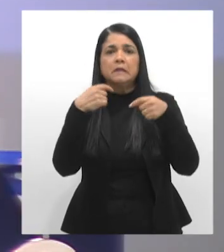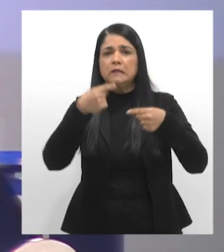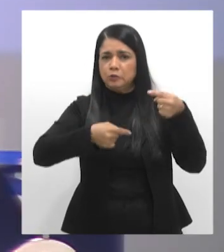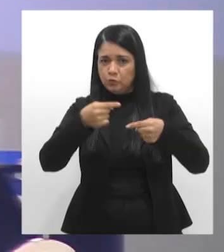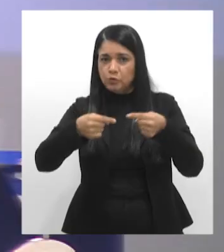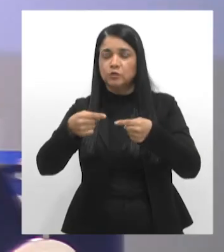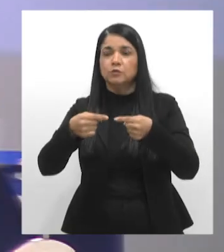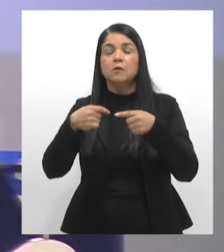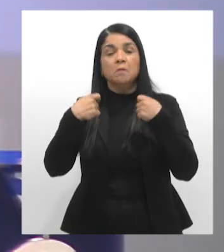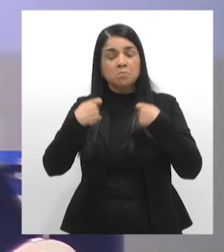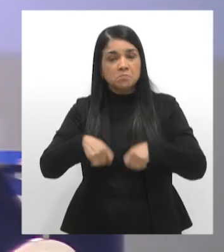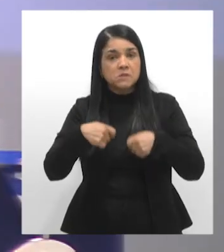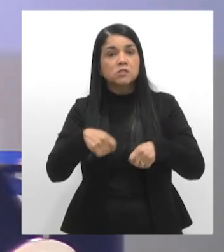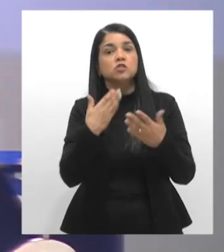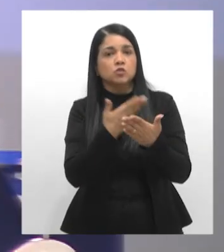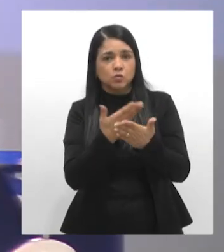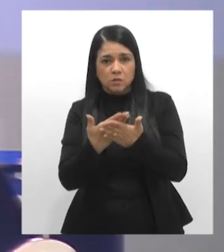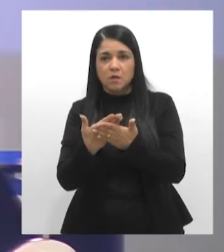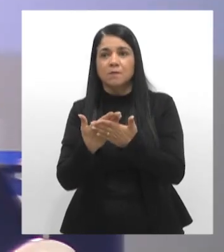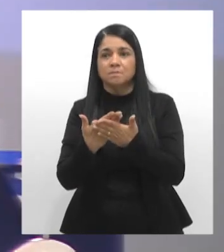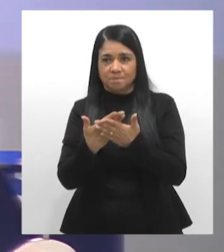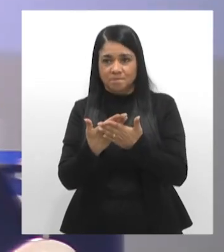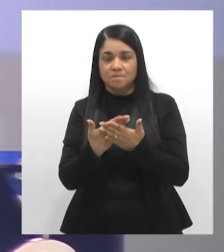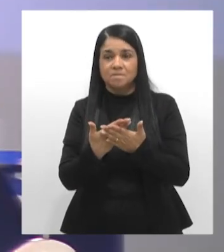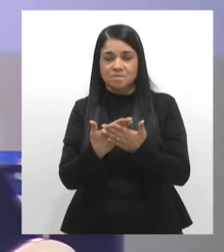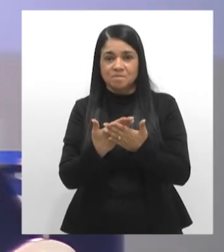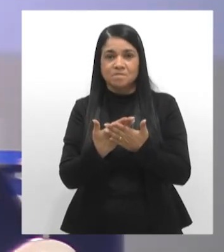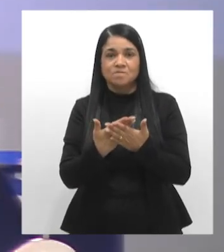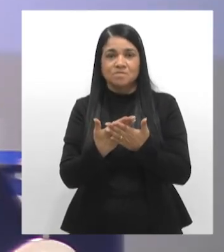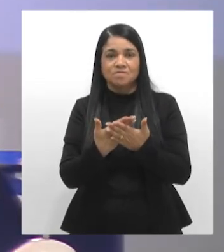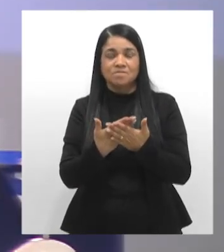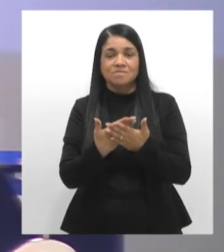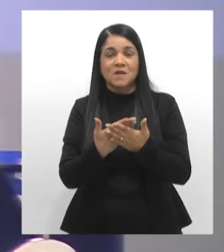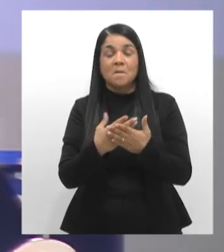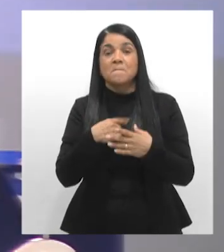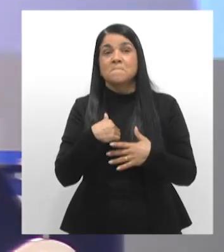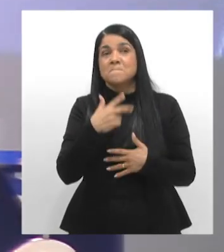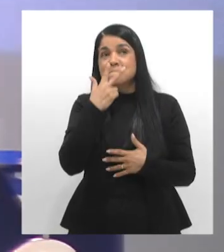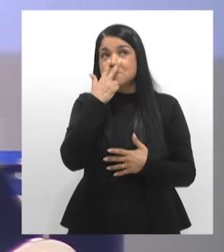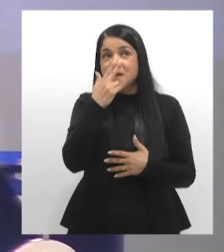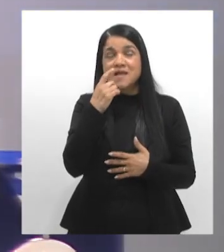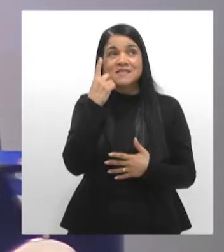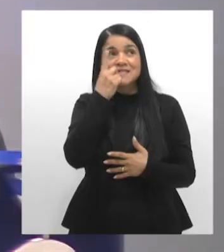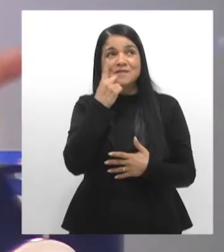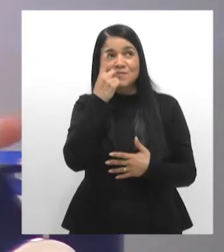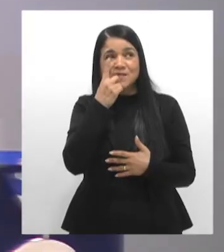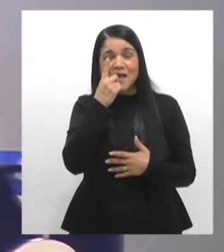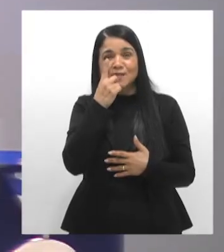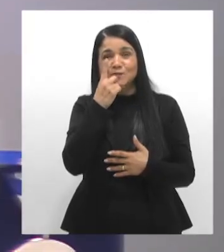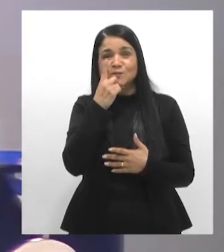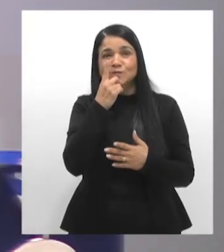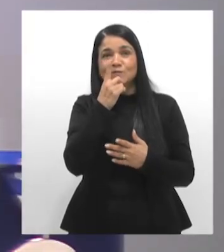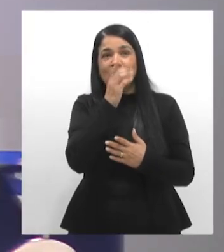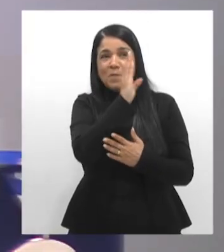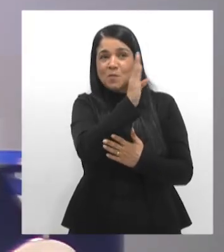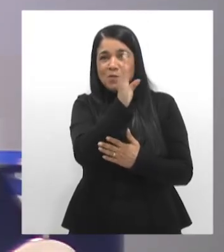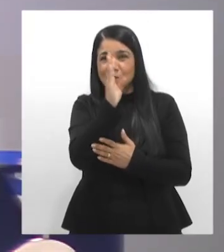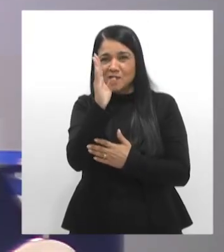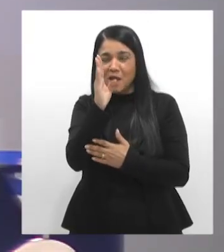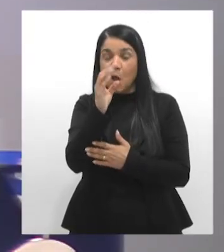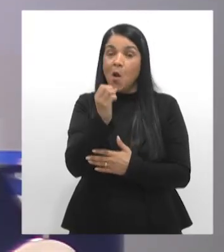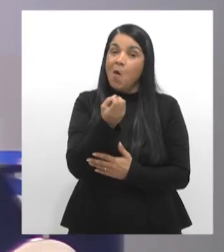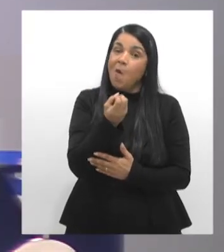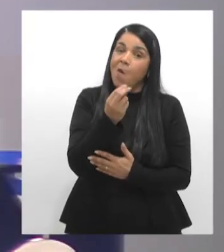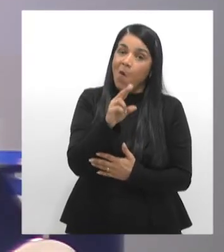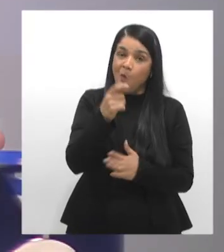A gente tem que ser quase uma enciclopédia ou uma inteligência